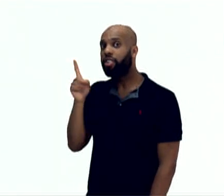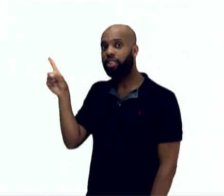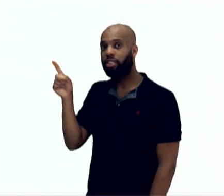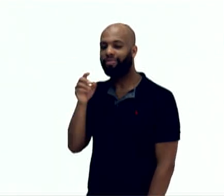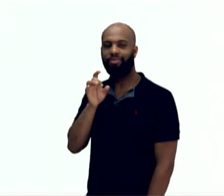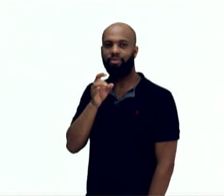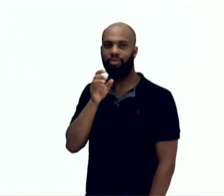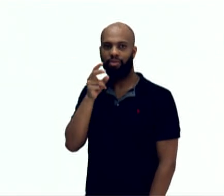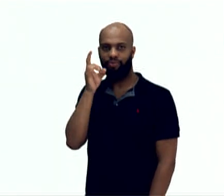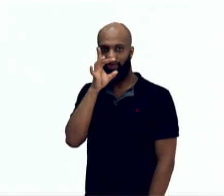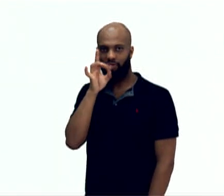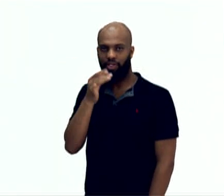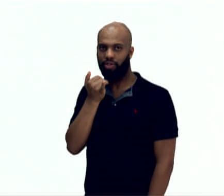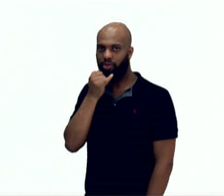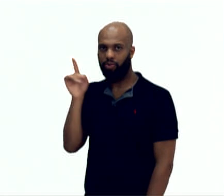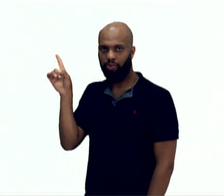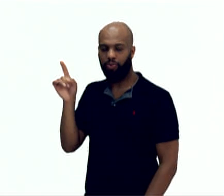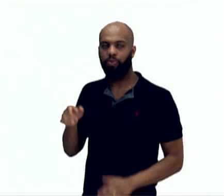respostas certas.